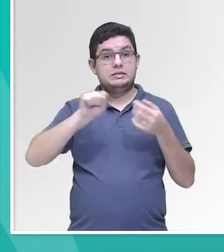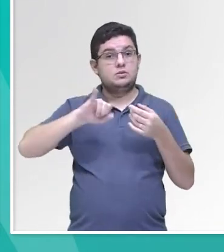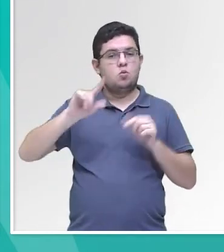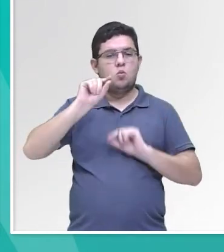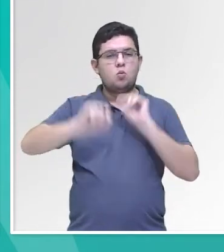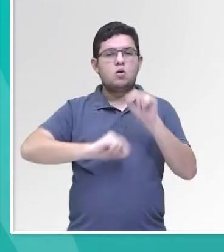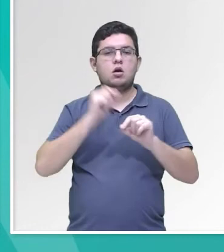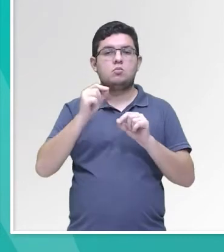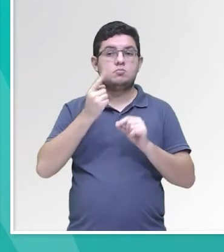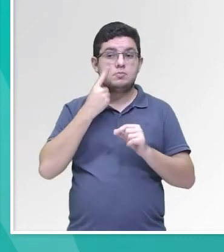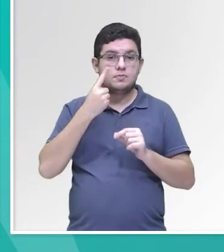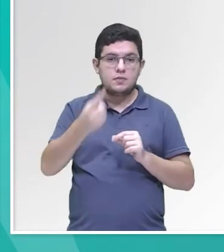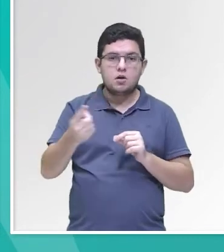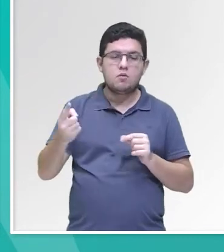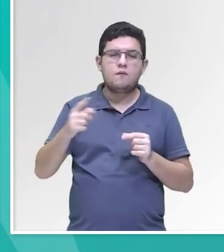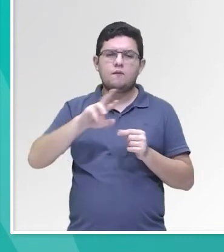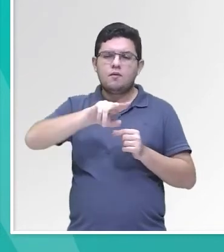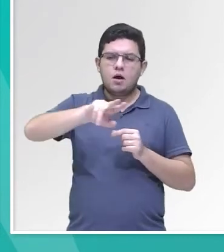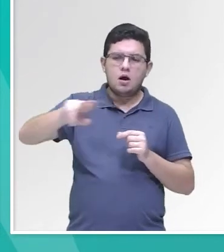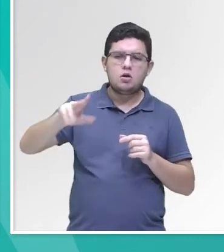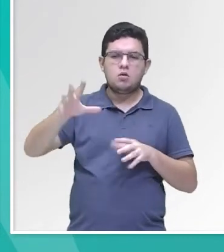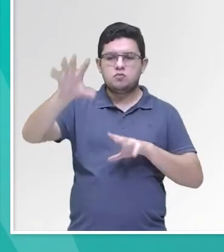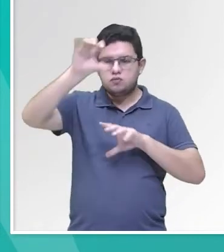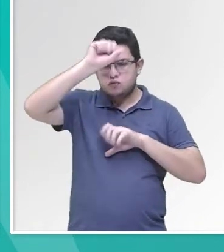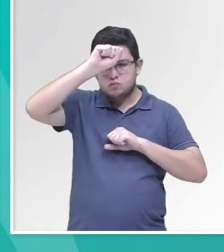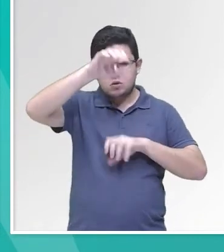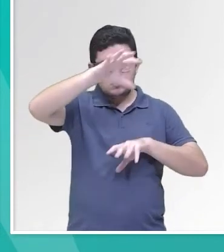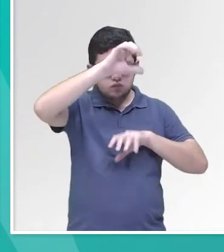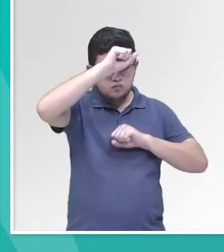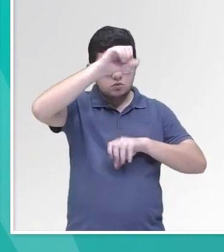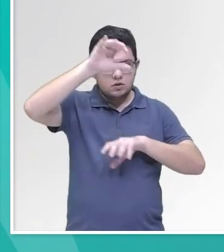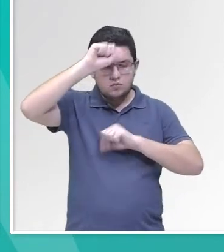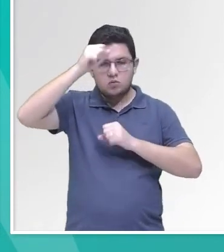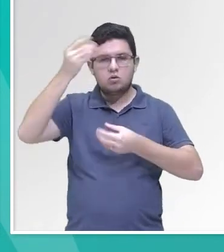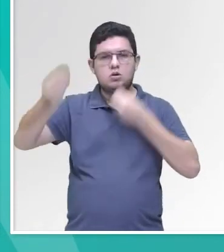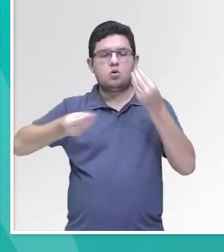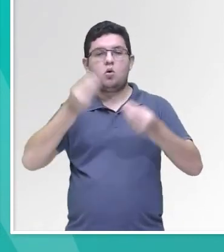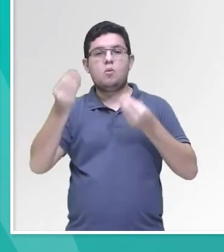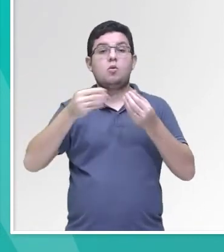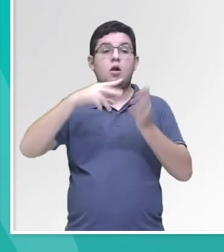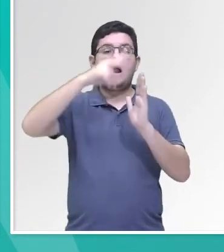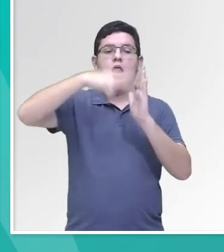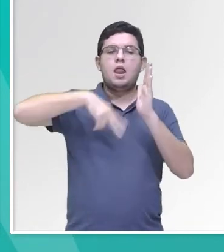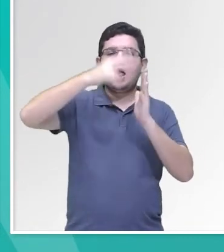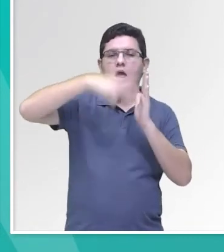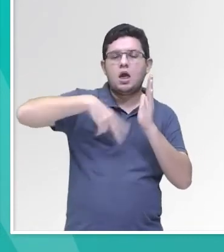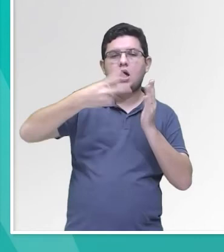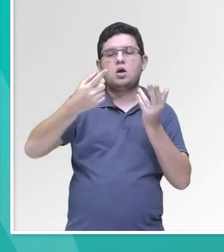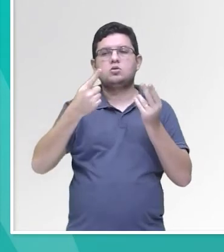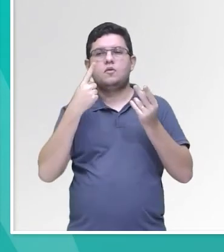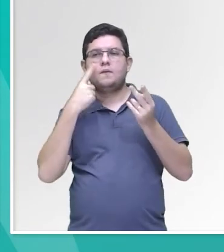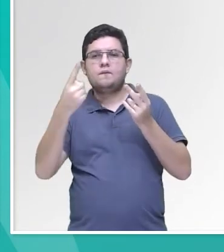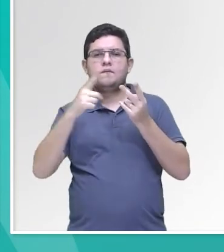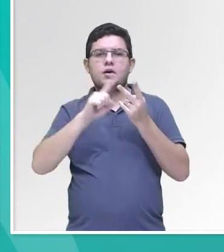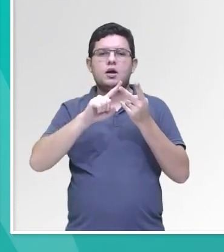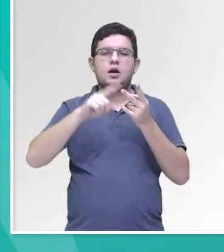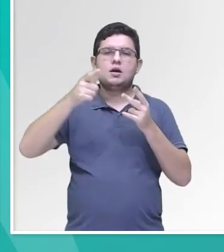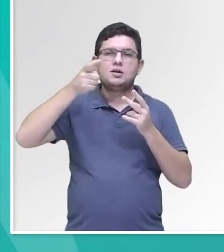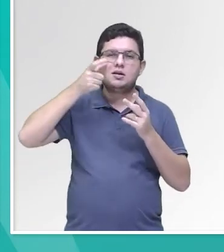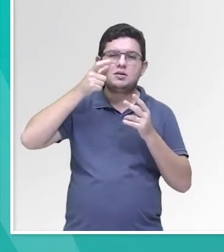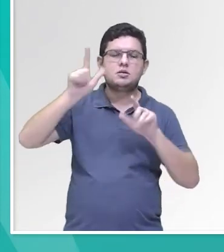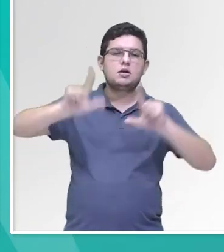única forma de ter essas informações é lendo coisas variadas, buscando